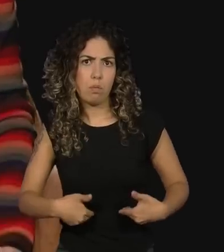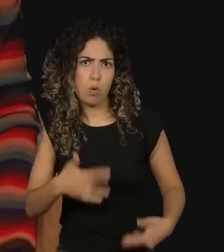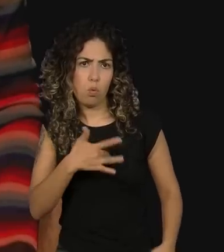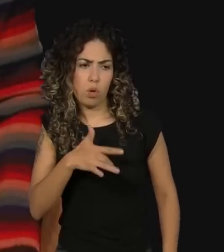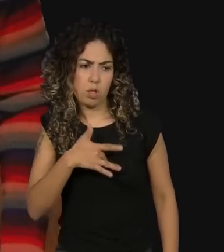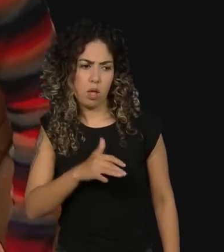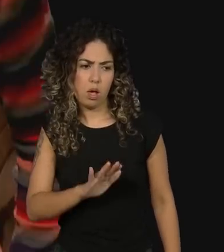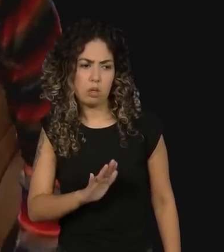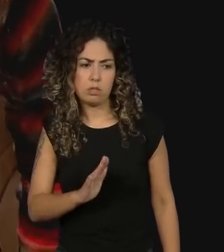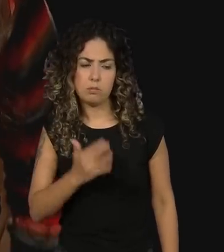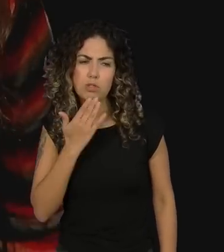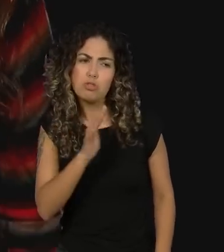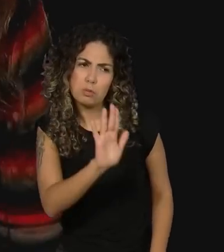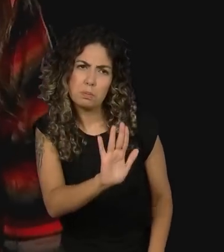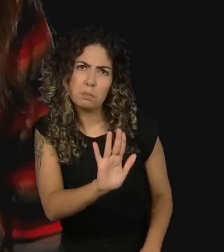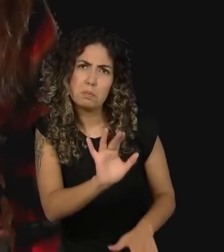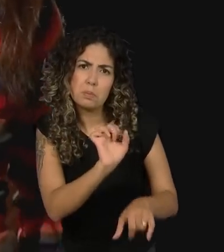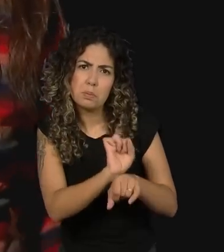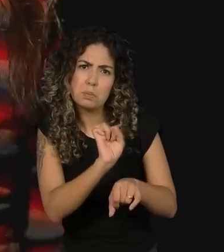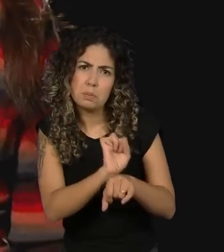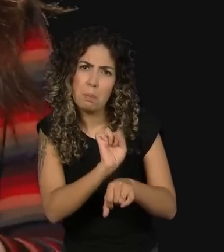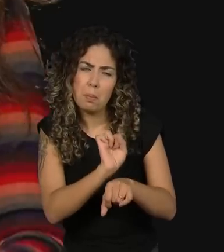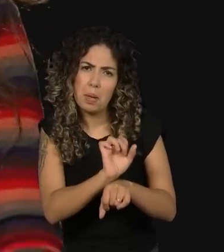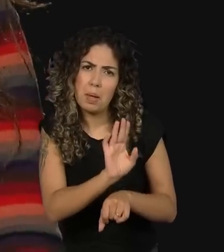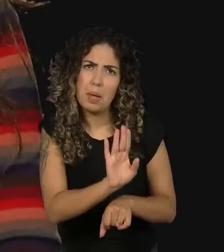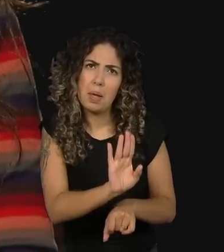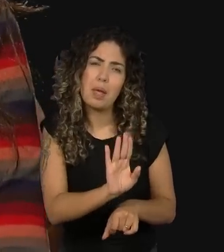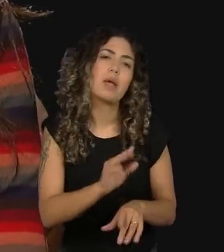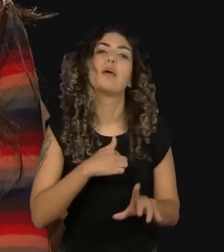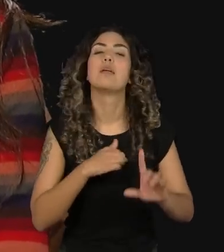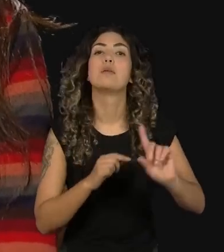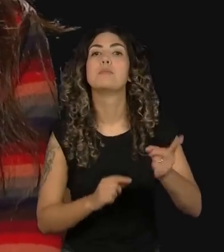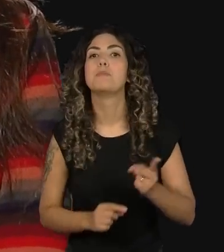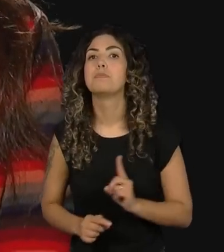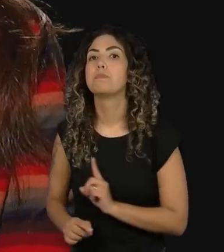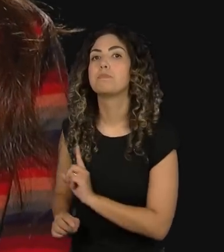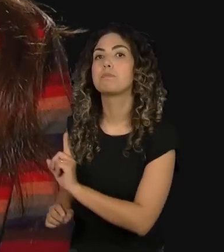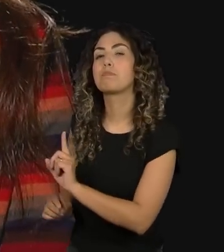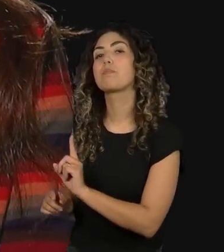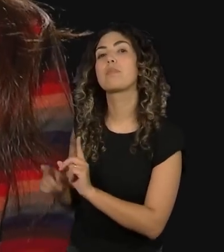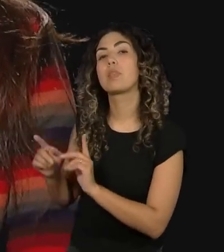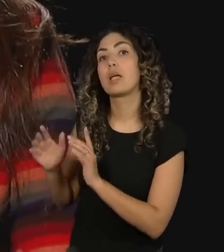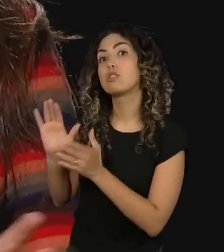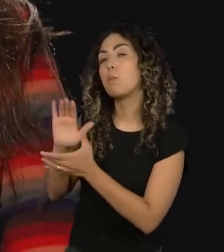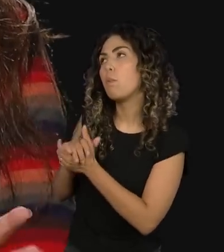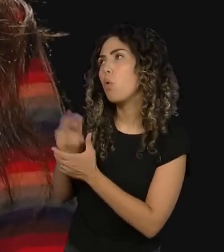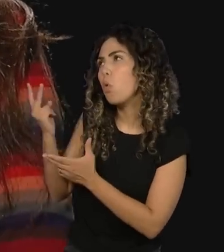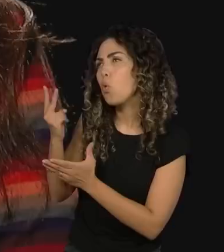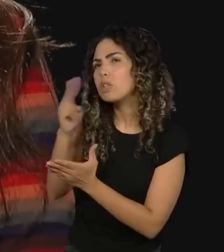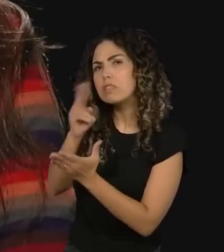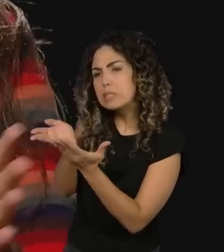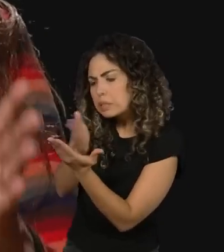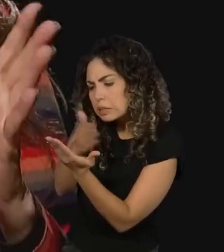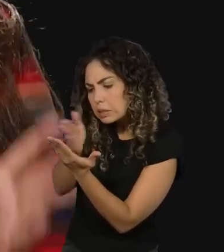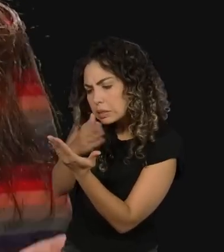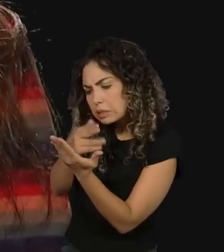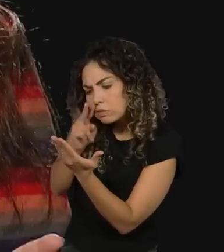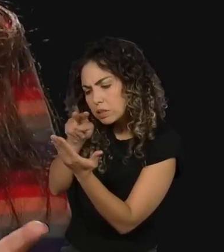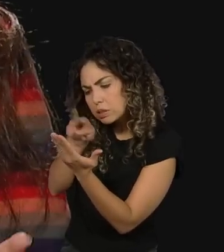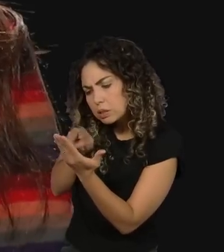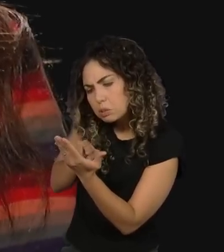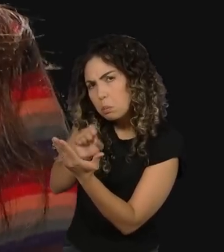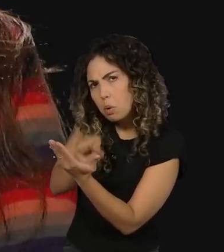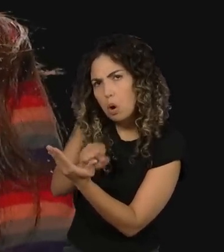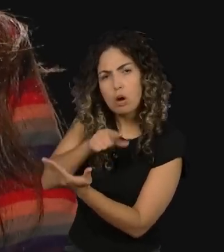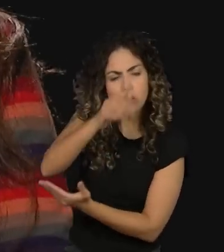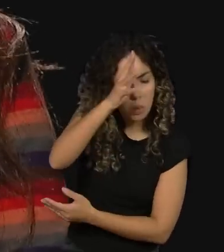que ela esperasse e foi com a esposa até o quarto estudar a questão. Consultou os livros, examinou bem a